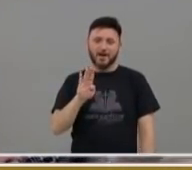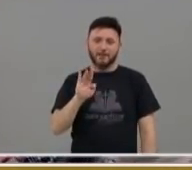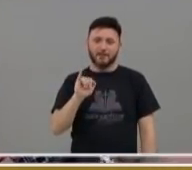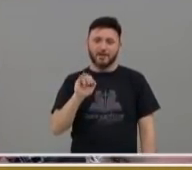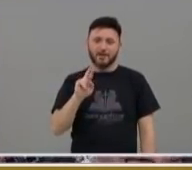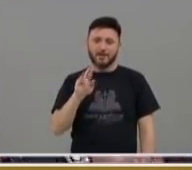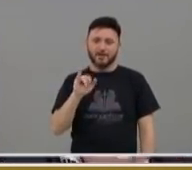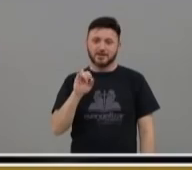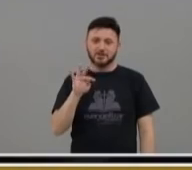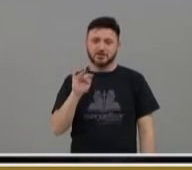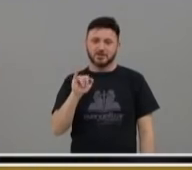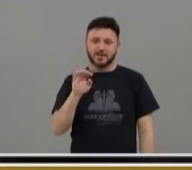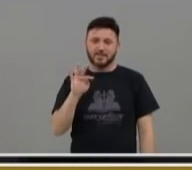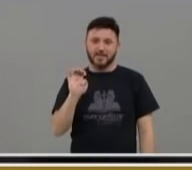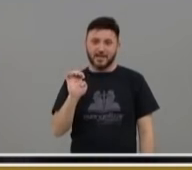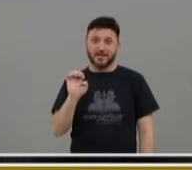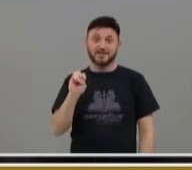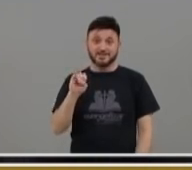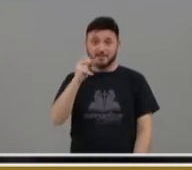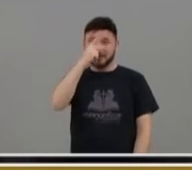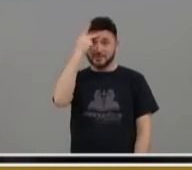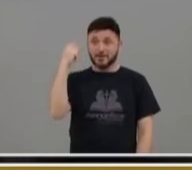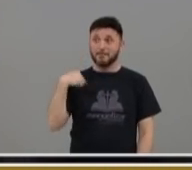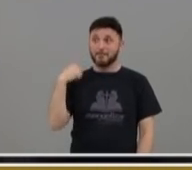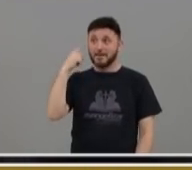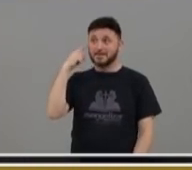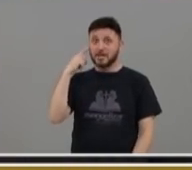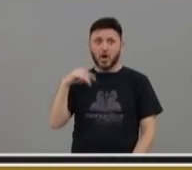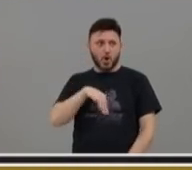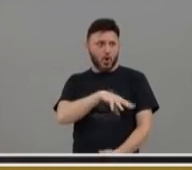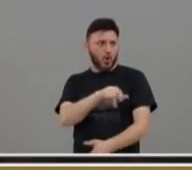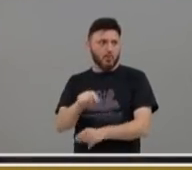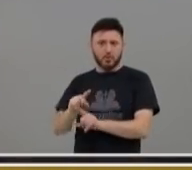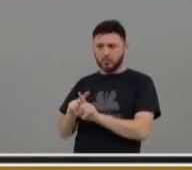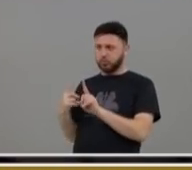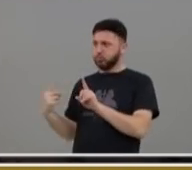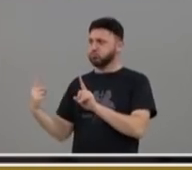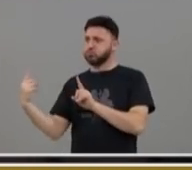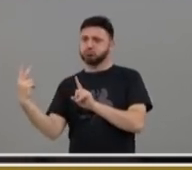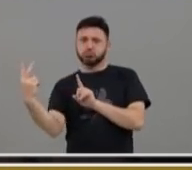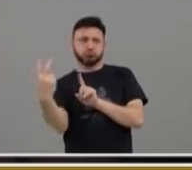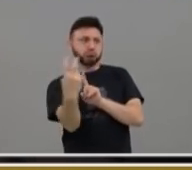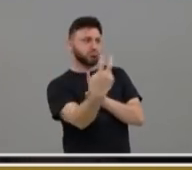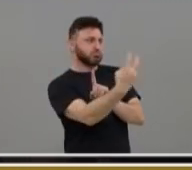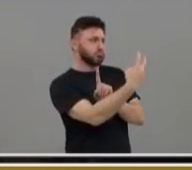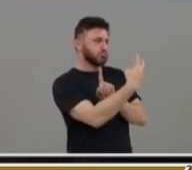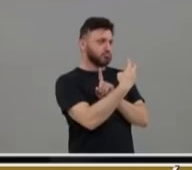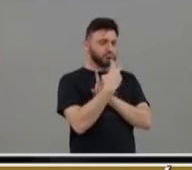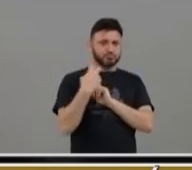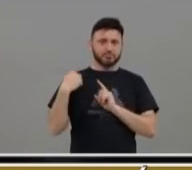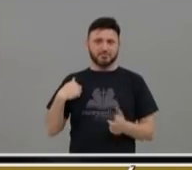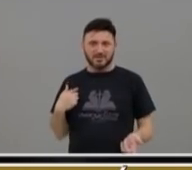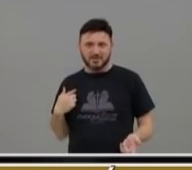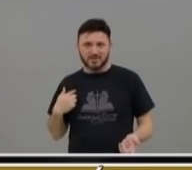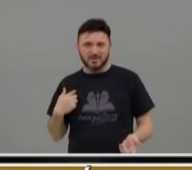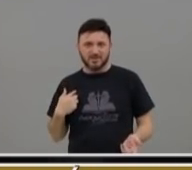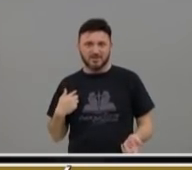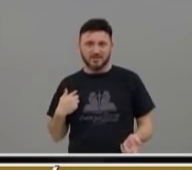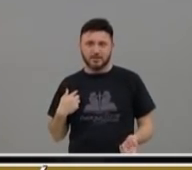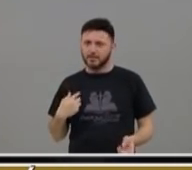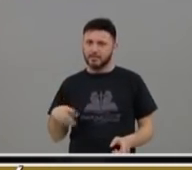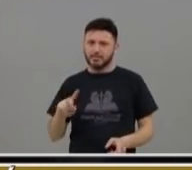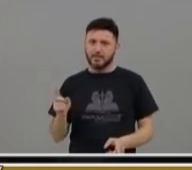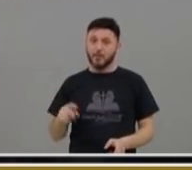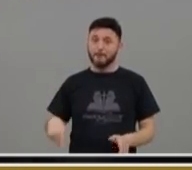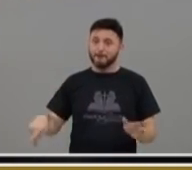precisa. A gente tem que compreender os desígnios de Deus. Nós não somos o centro de nada. Só Ele é o centro. E para vencer todo o nosso